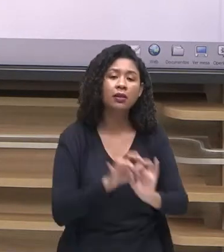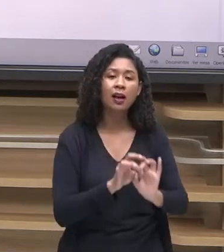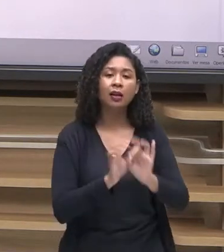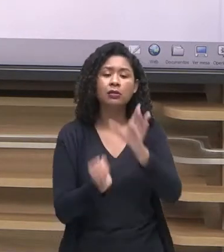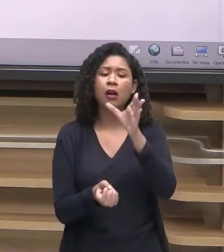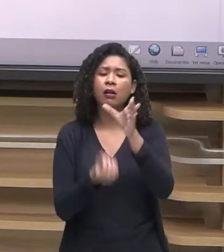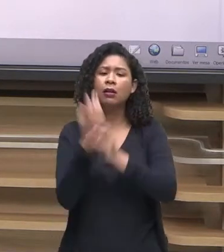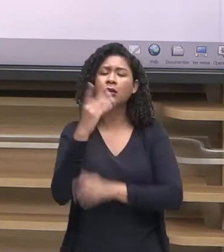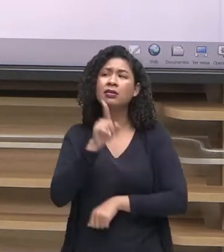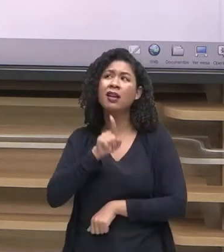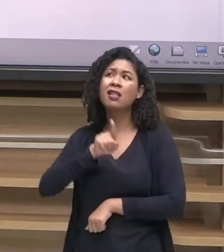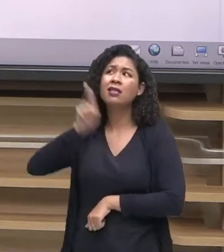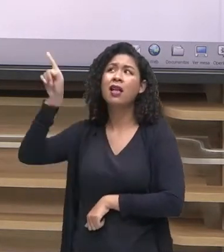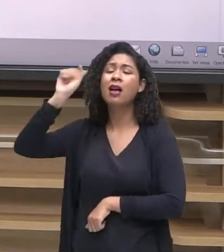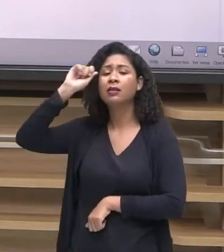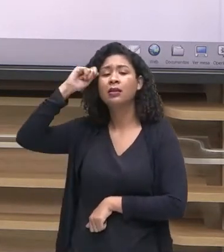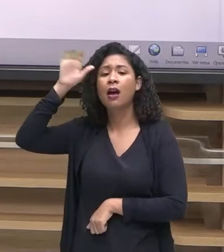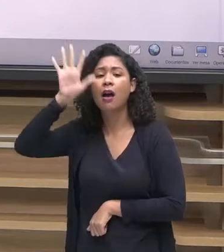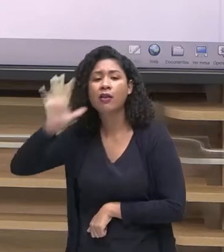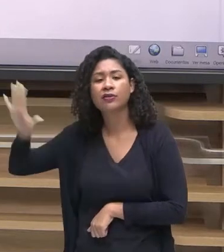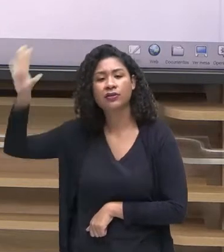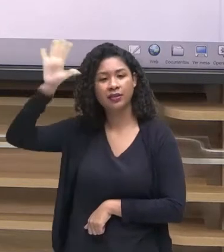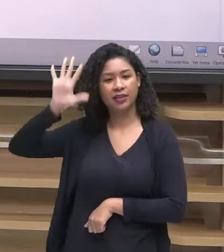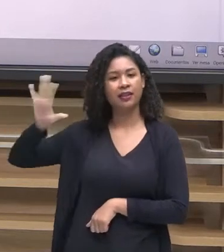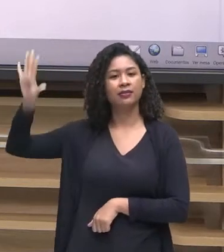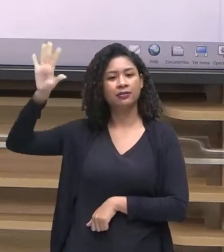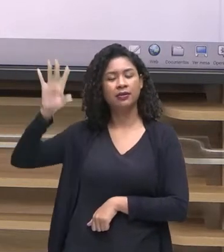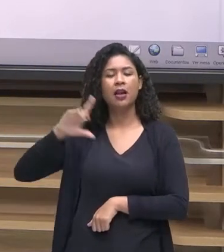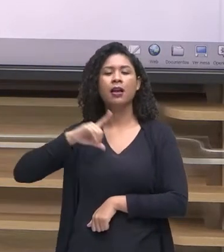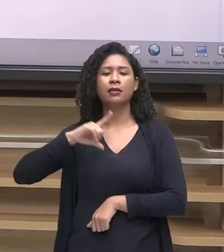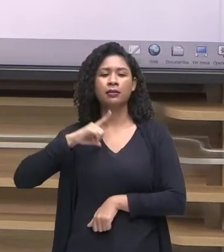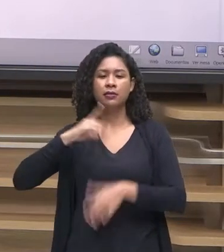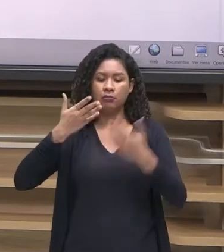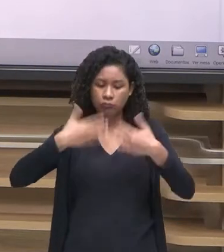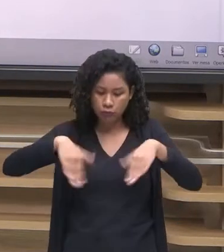os atabaques, com os orixás, né, com as